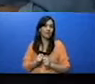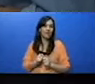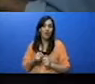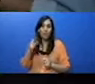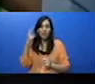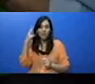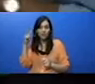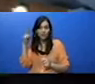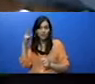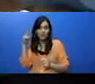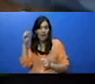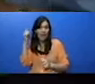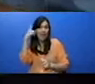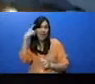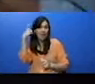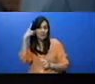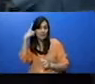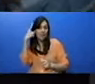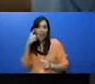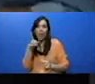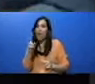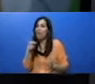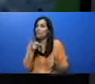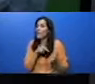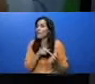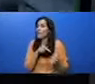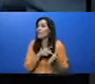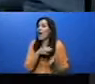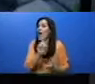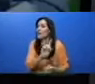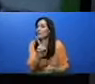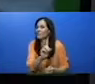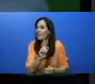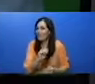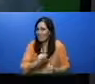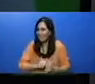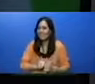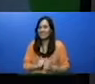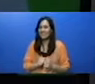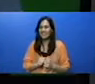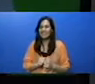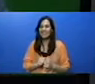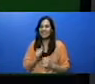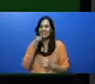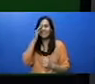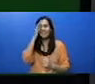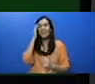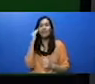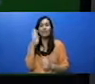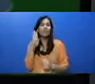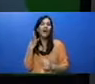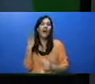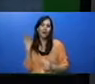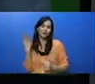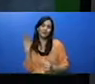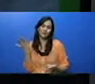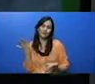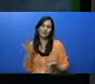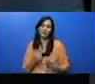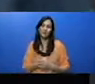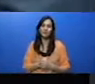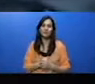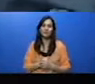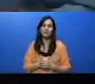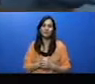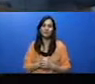história inventada, tá? Não vão confundir, achar por aí que vocês vão encontrar com Curupira na vida real, tá?